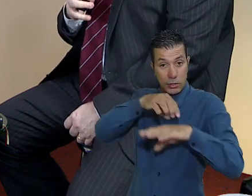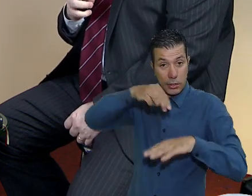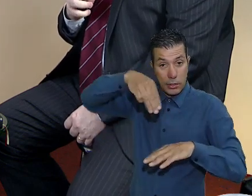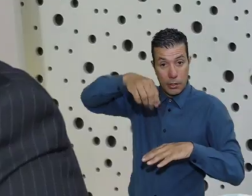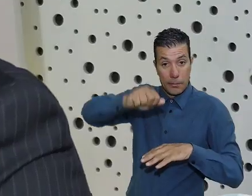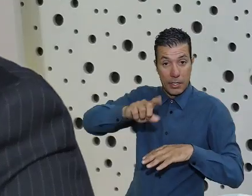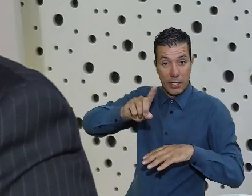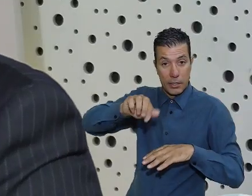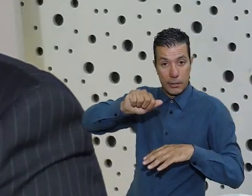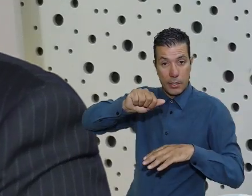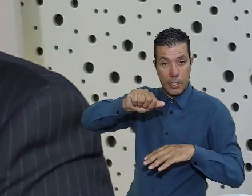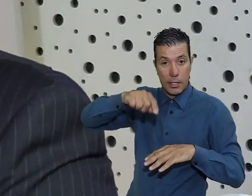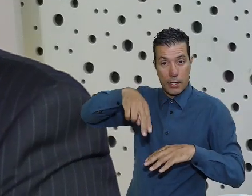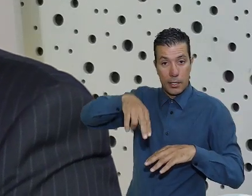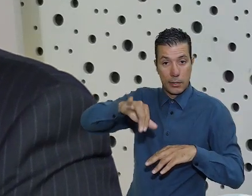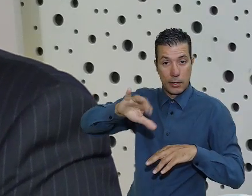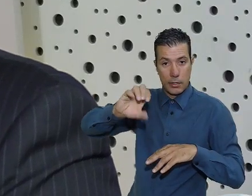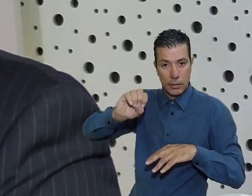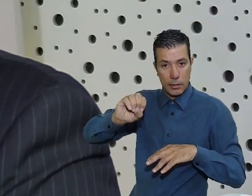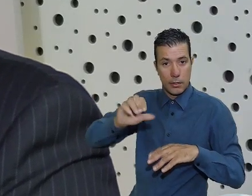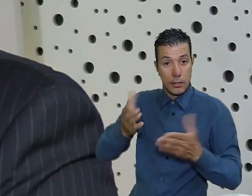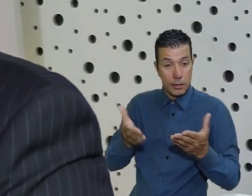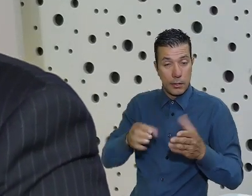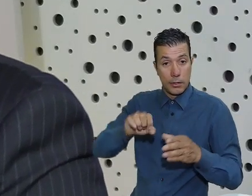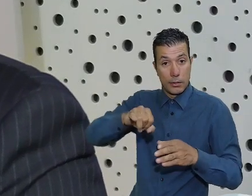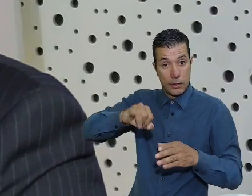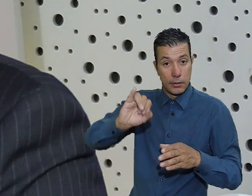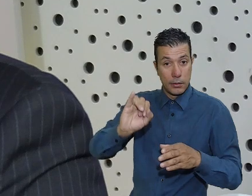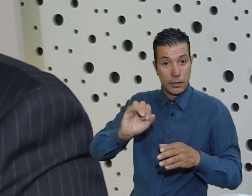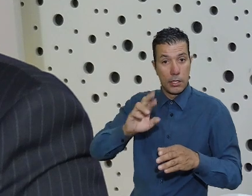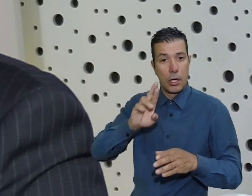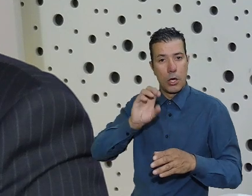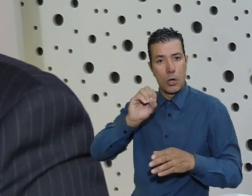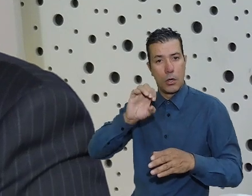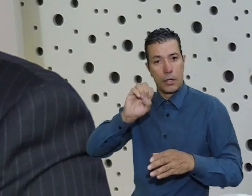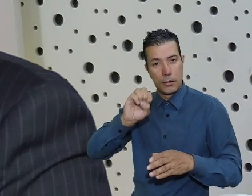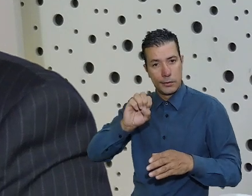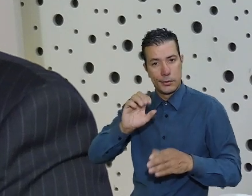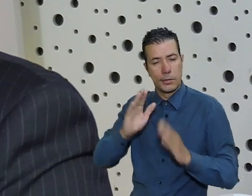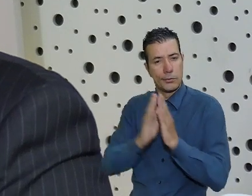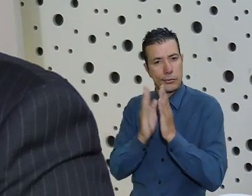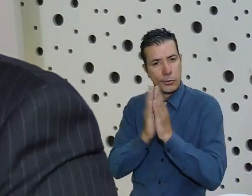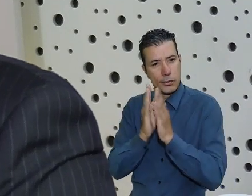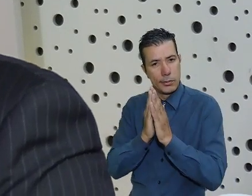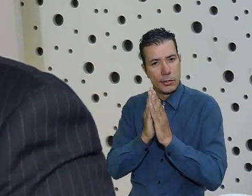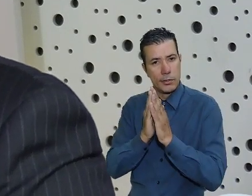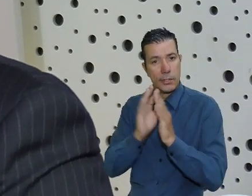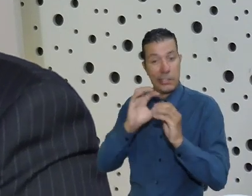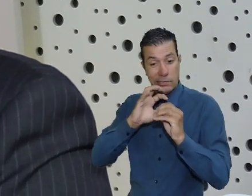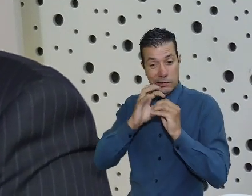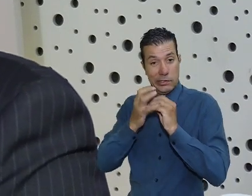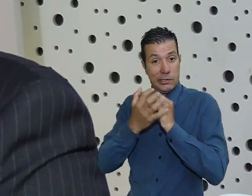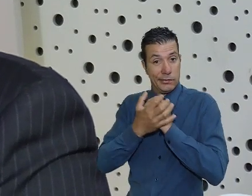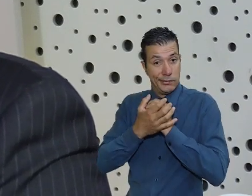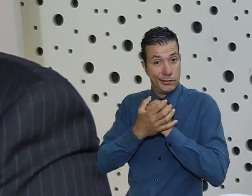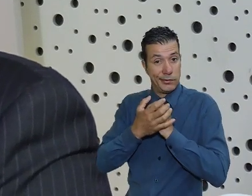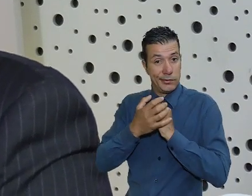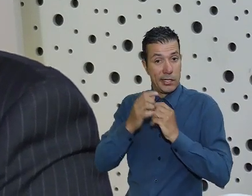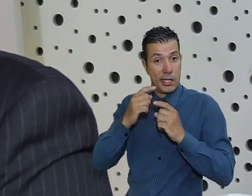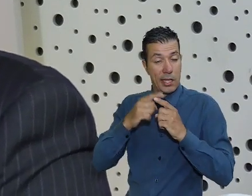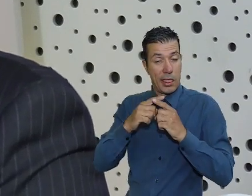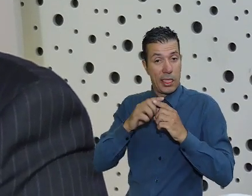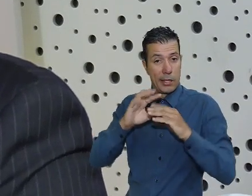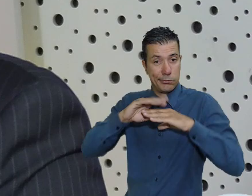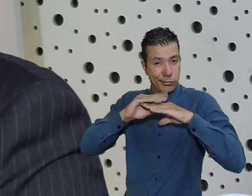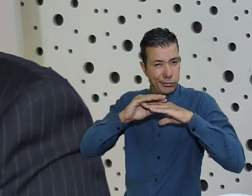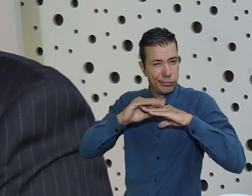Mandaqui, especialmente pela Rose, que nós estamos orando a respeito dessa enfermidade que ela está passando. Que Deus